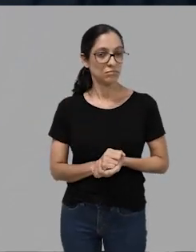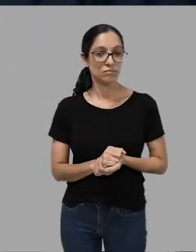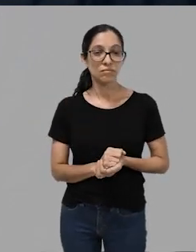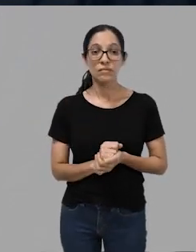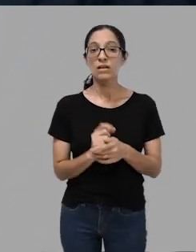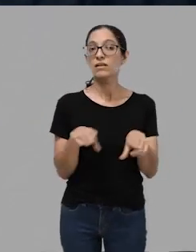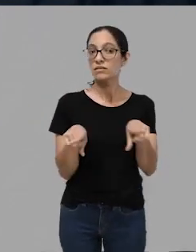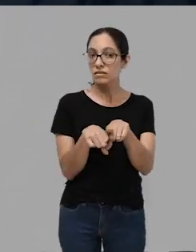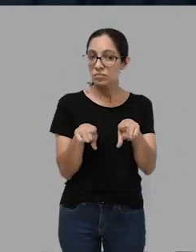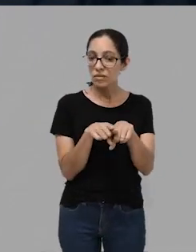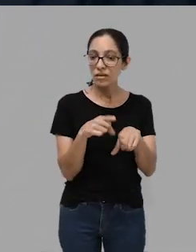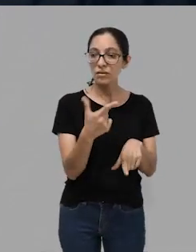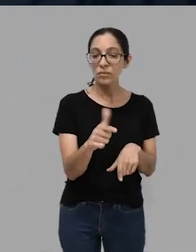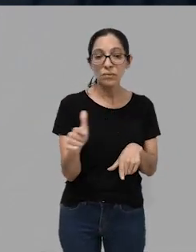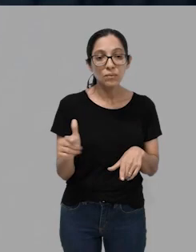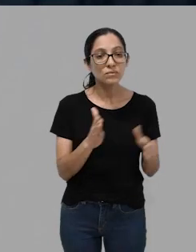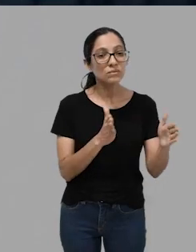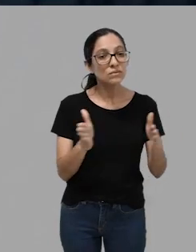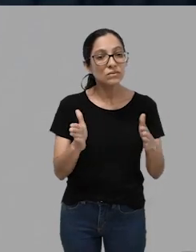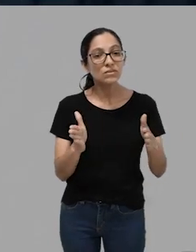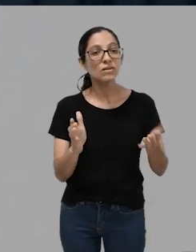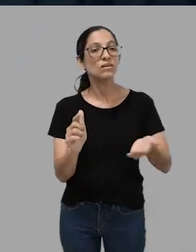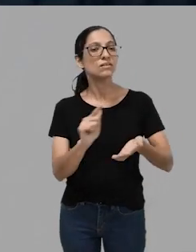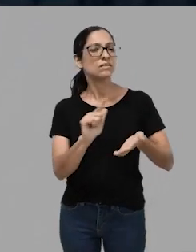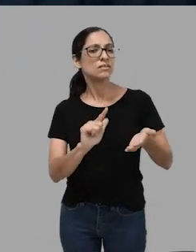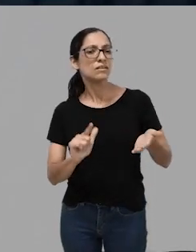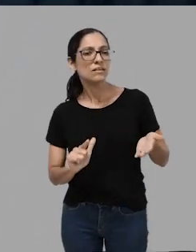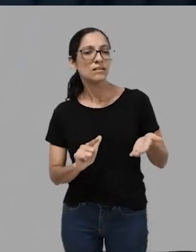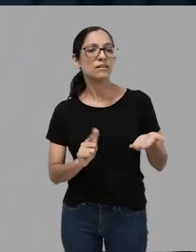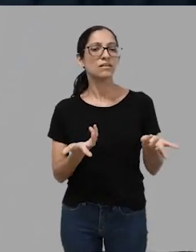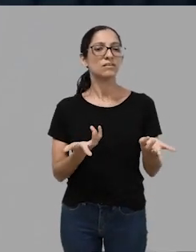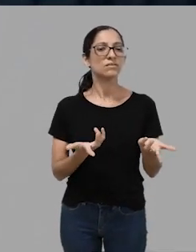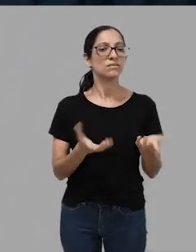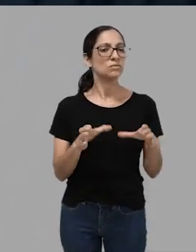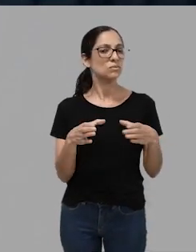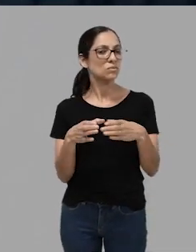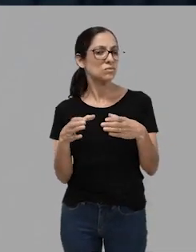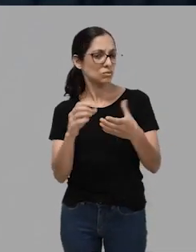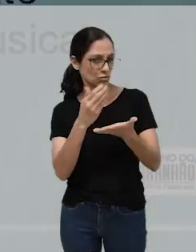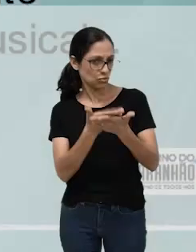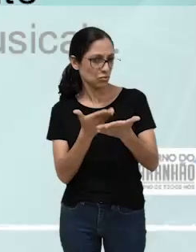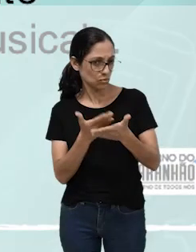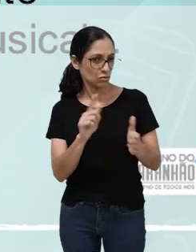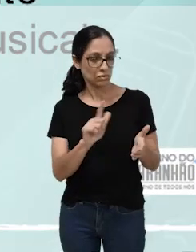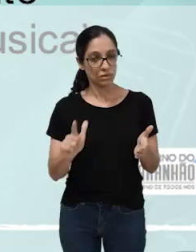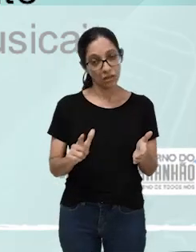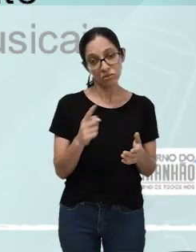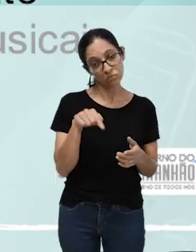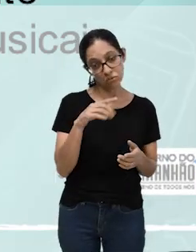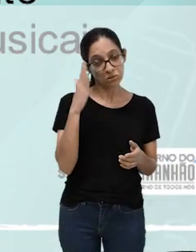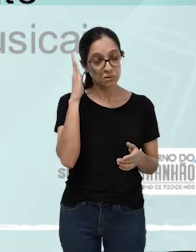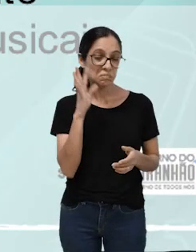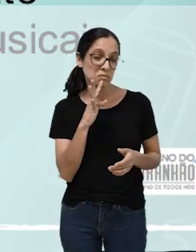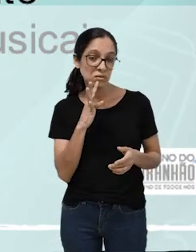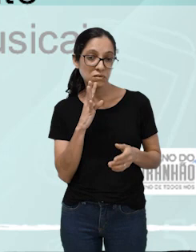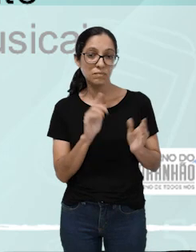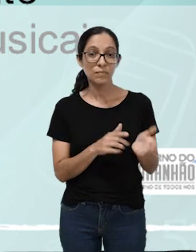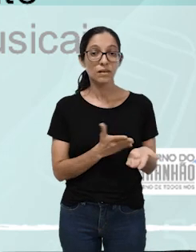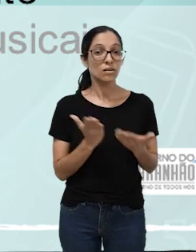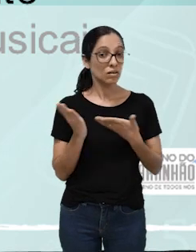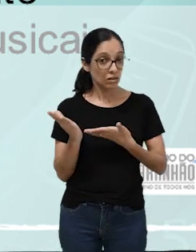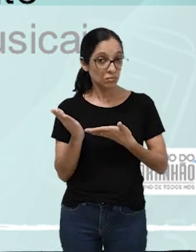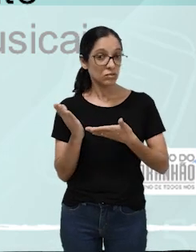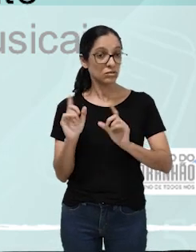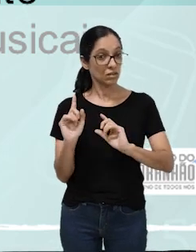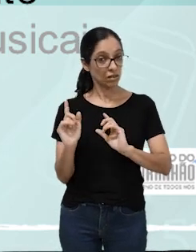em outras escolas literárias em outros movimentos literários como queiram chamar certo aqui eu trouxe mais